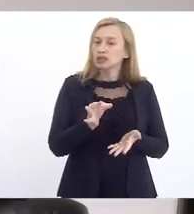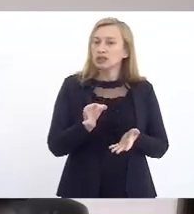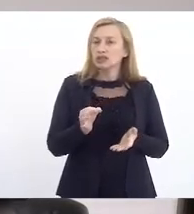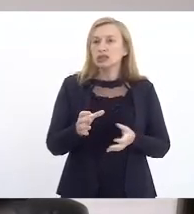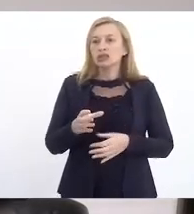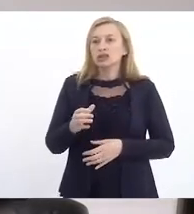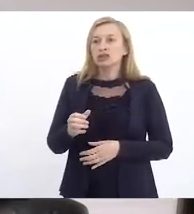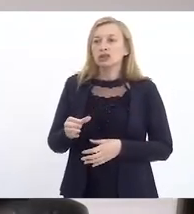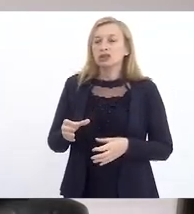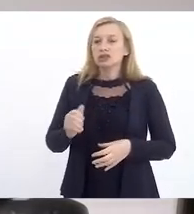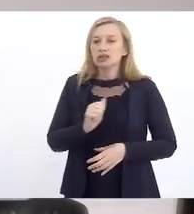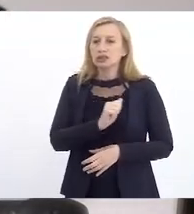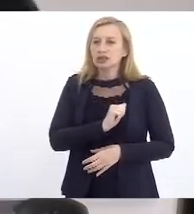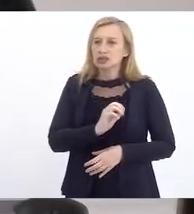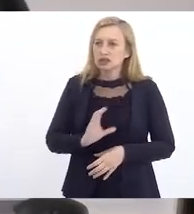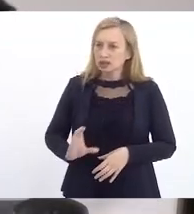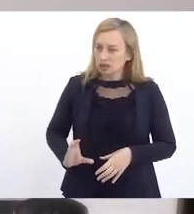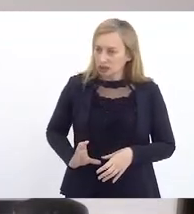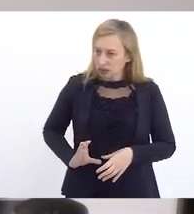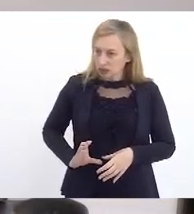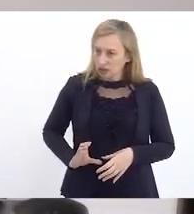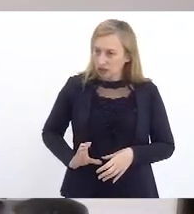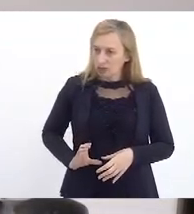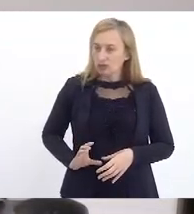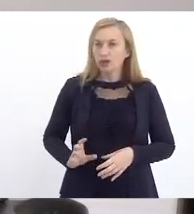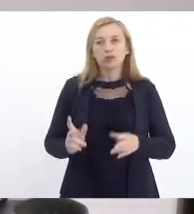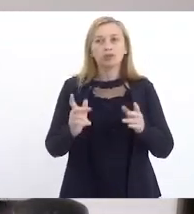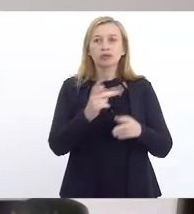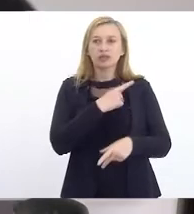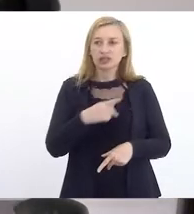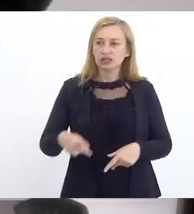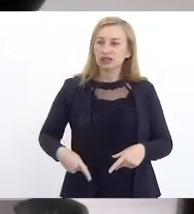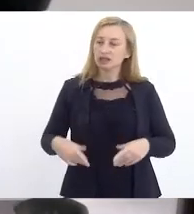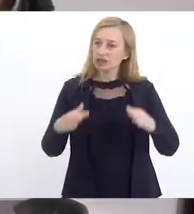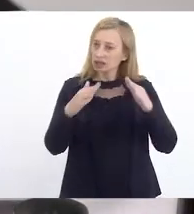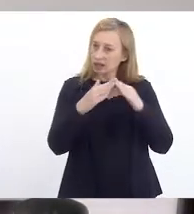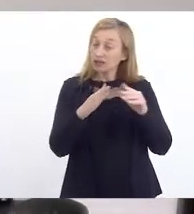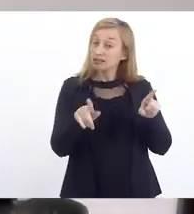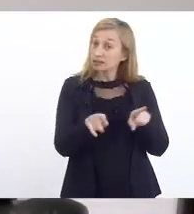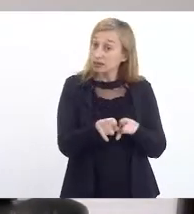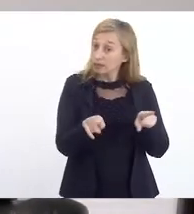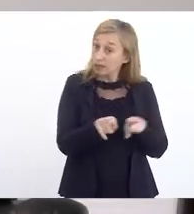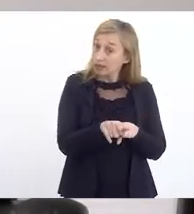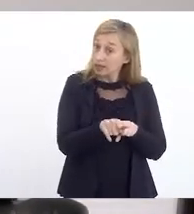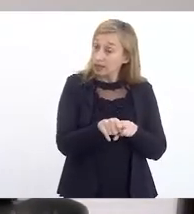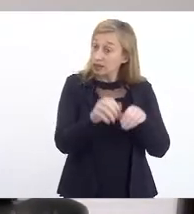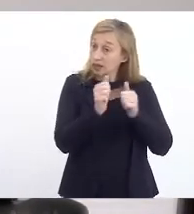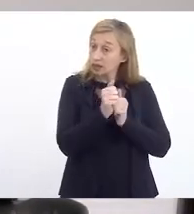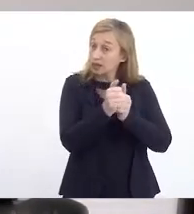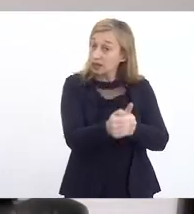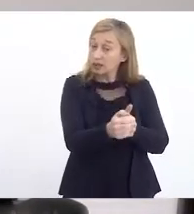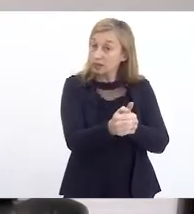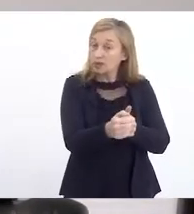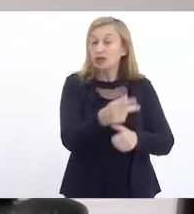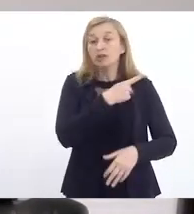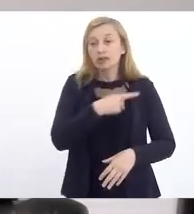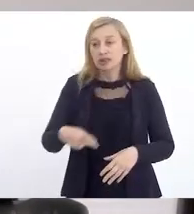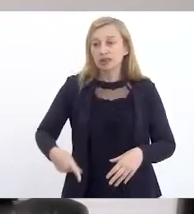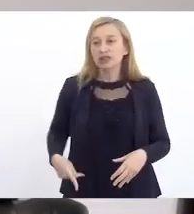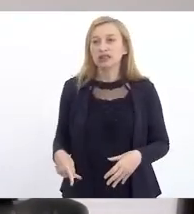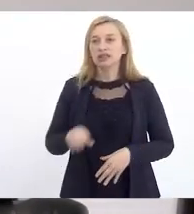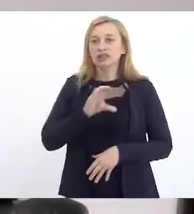o autor do projeto, que é o presidente da Casa, também encaminho ao presidente da